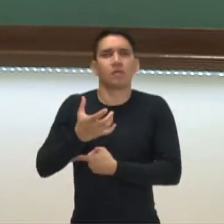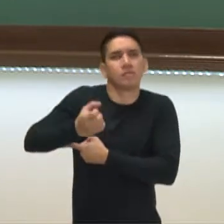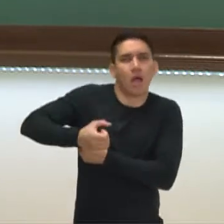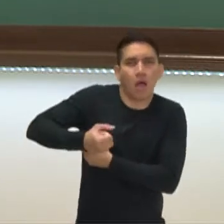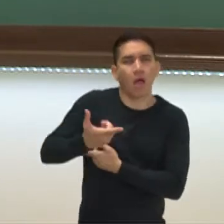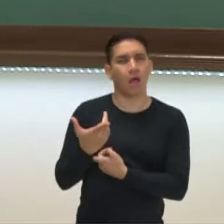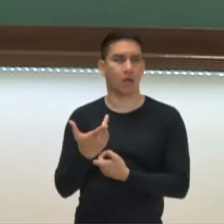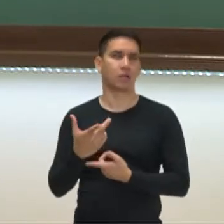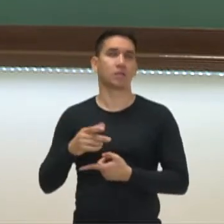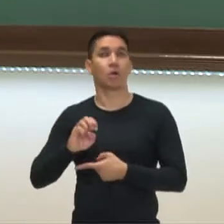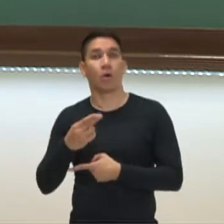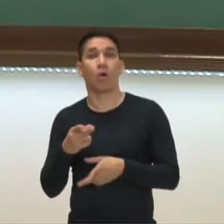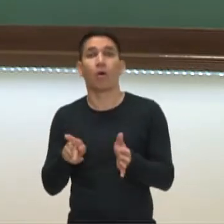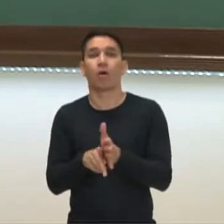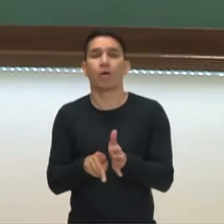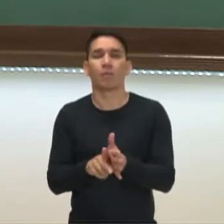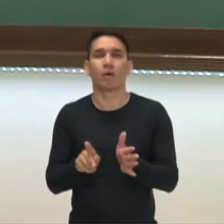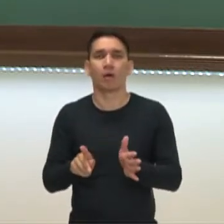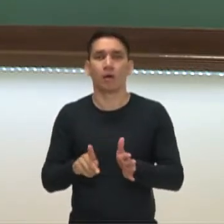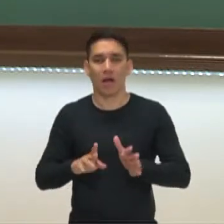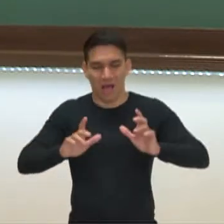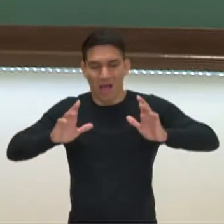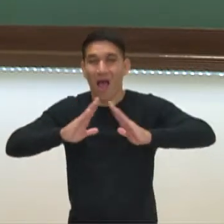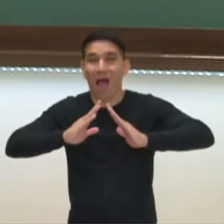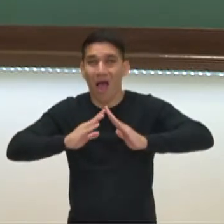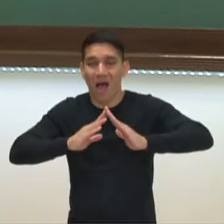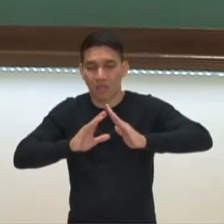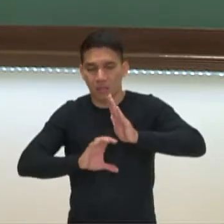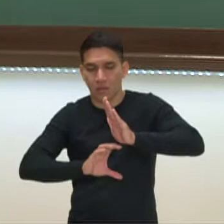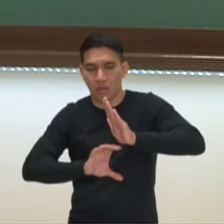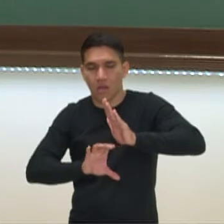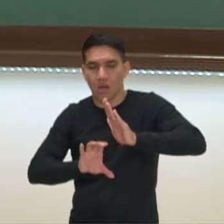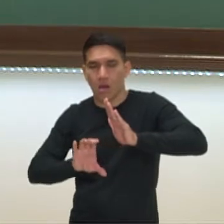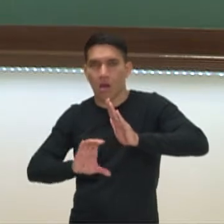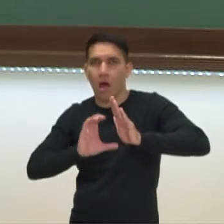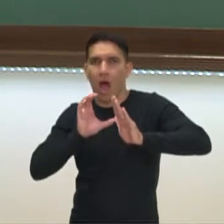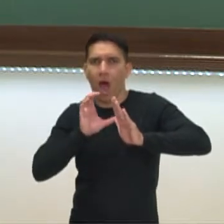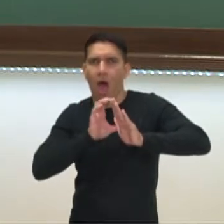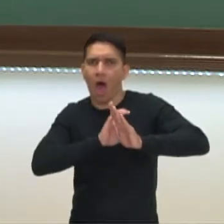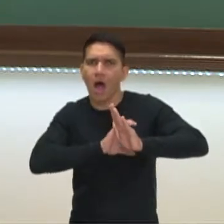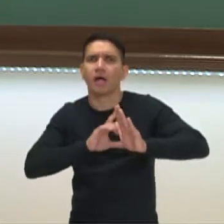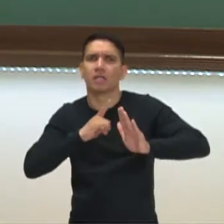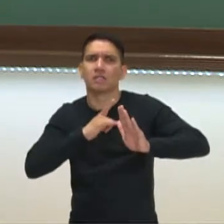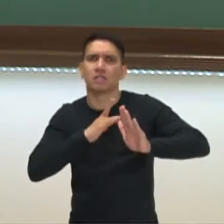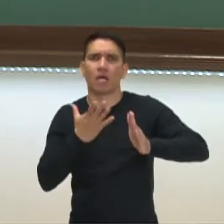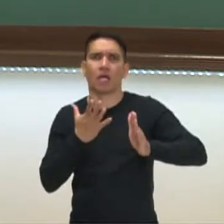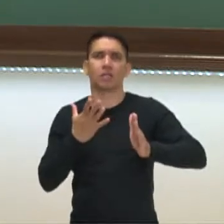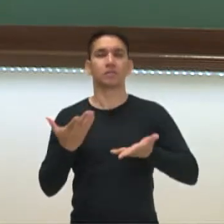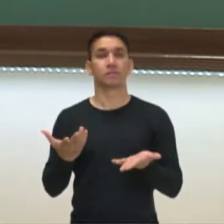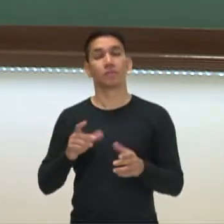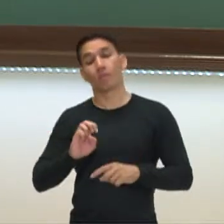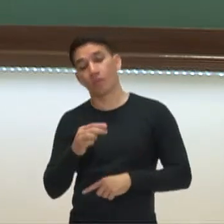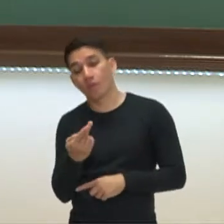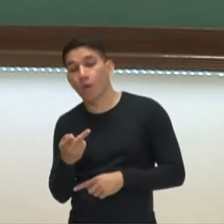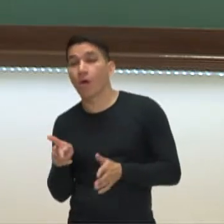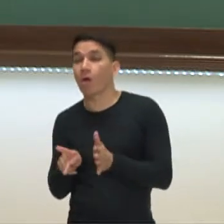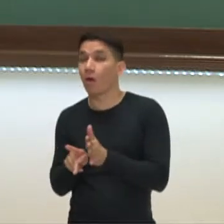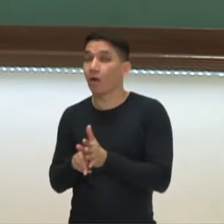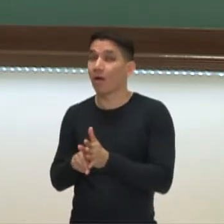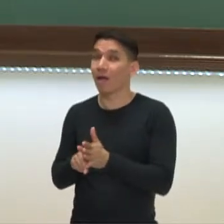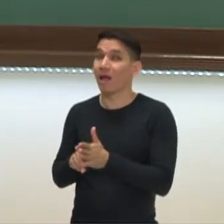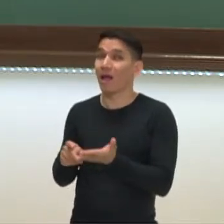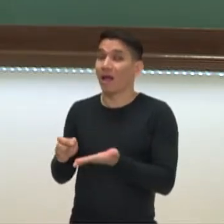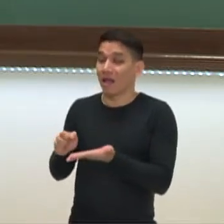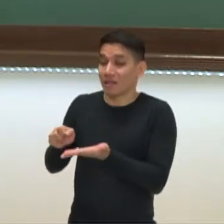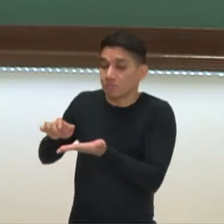aquecedores, aquecedor da casa, aquecedor elétrico. E o eletrônico, normalmente são as placas de circuitos, que